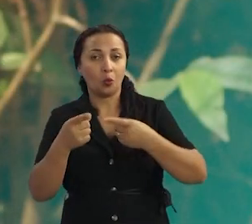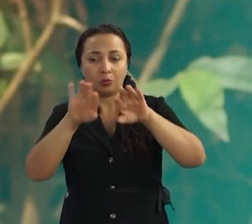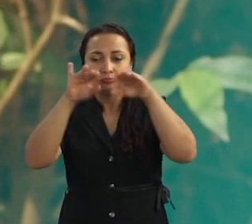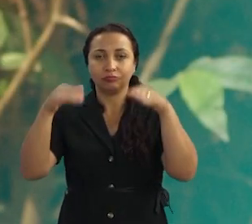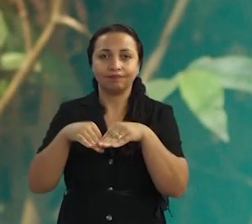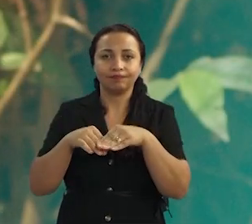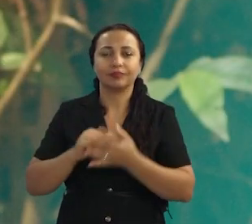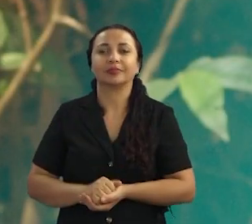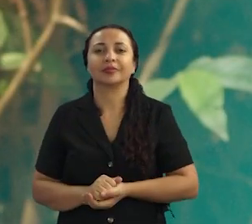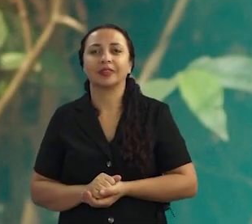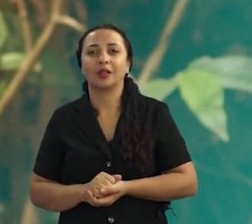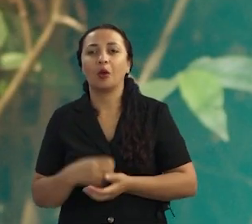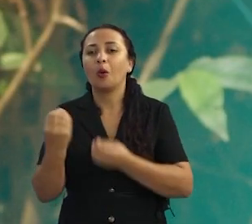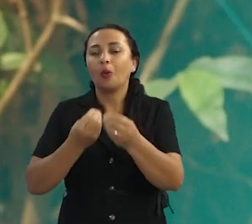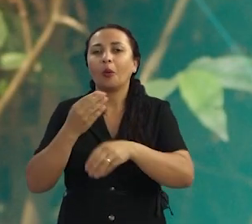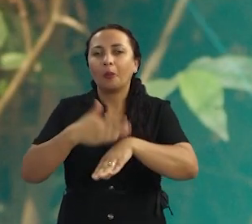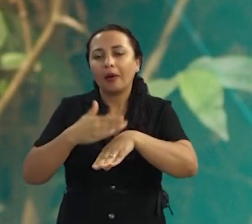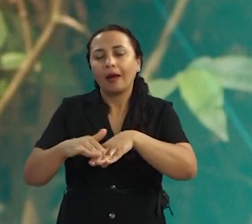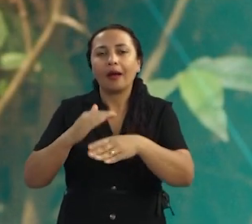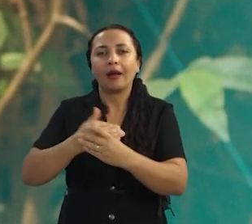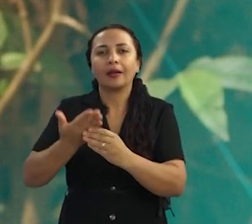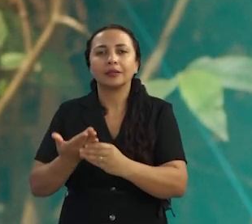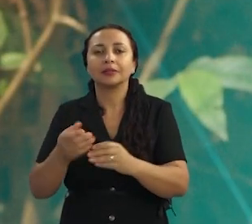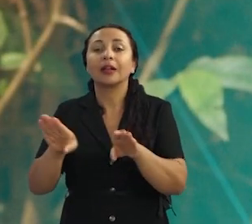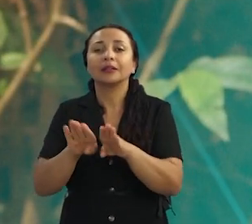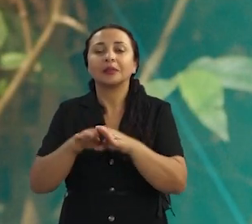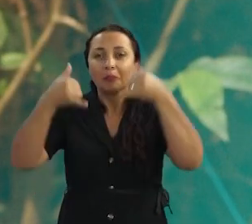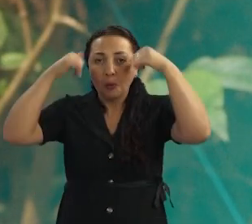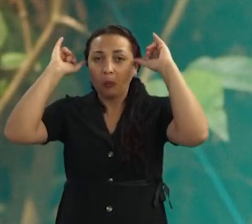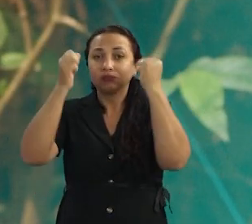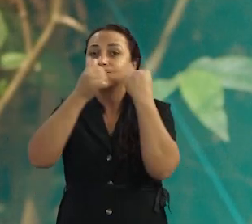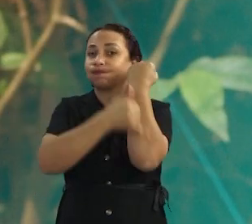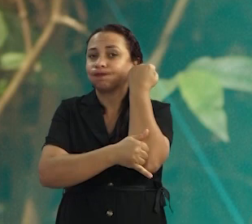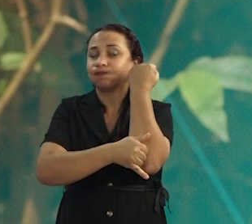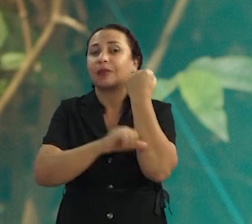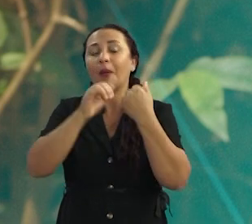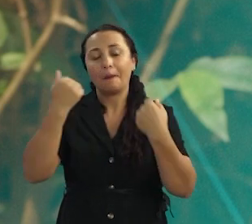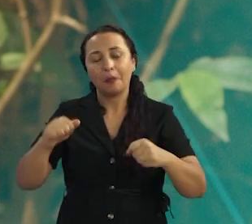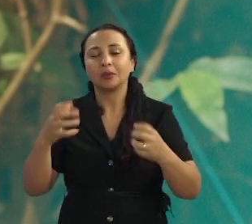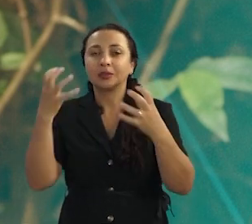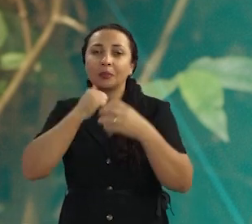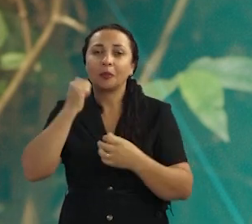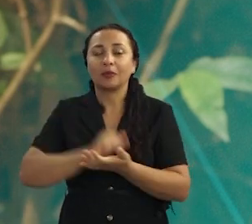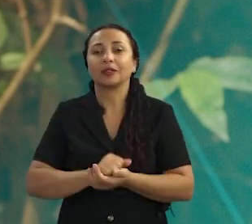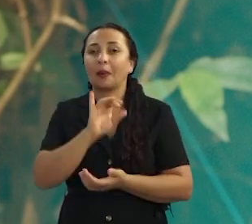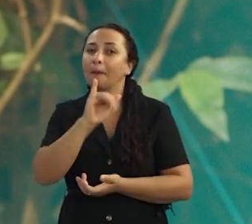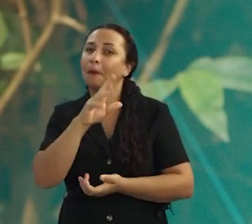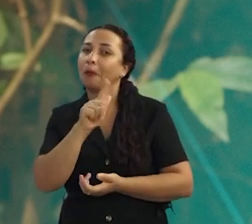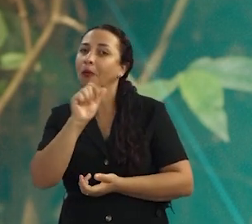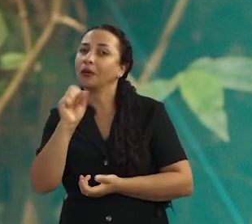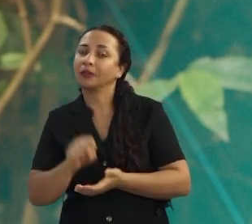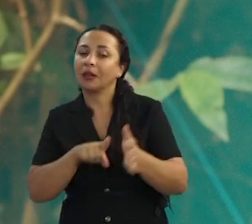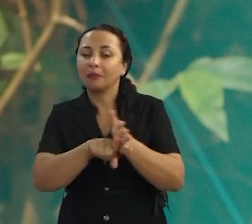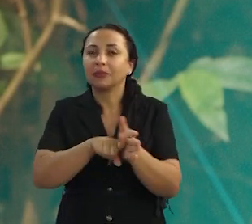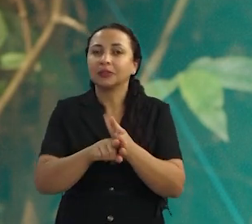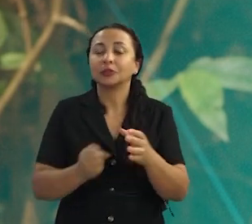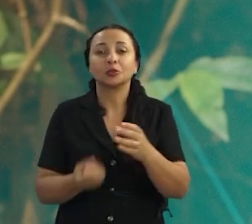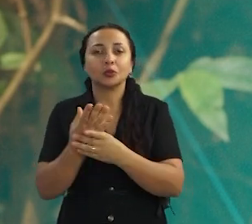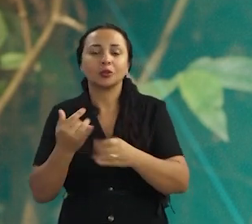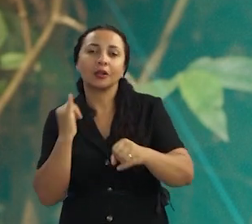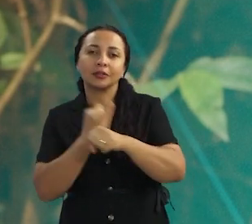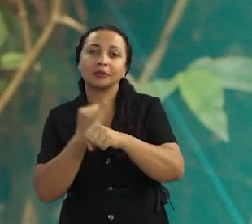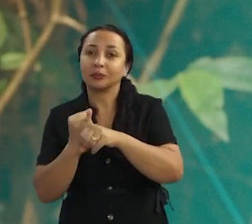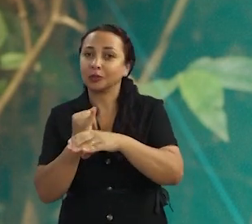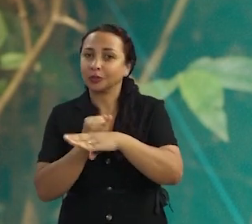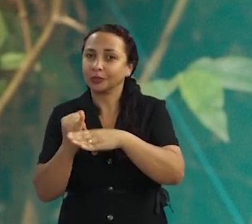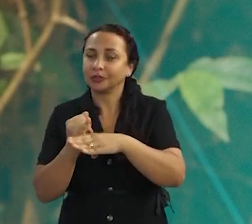No próximo bloco, vamos ver como a casca da mandioca e o esterco bovino podem ser aproveitados na produção de biogás. A pesquisa vem